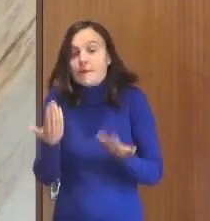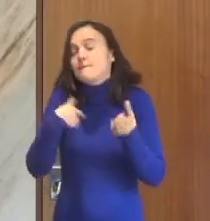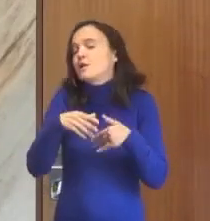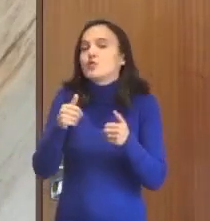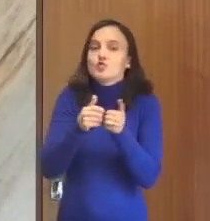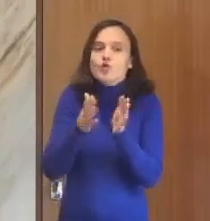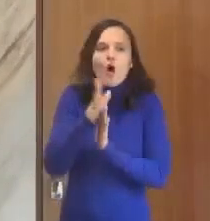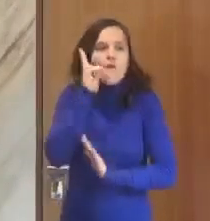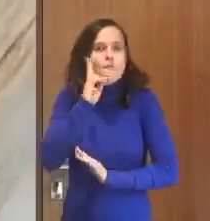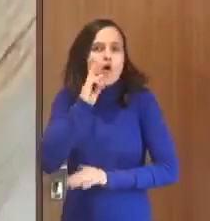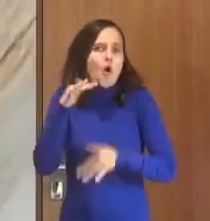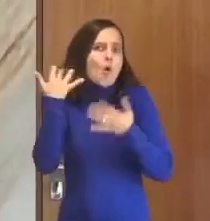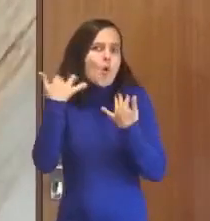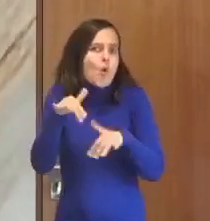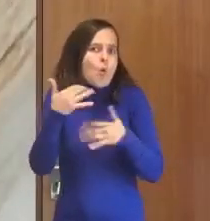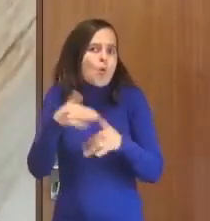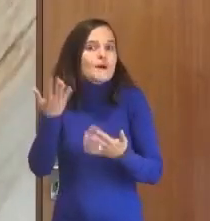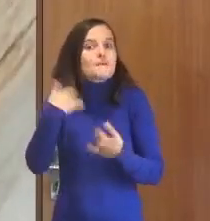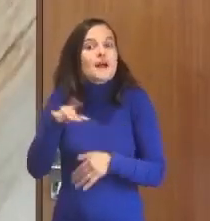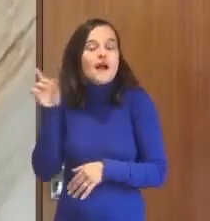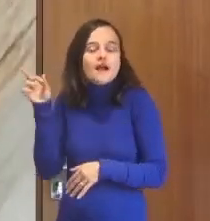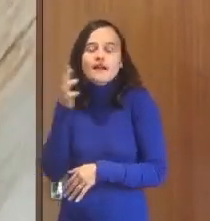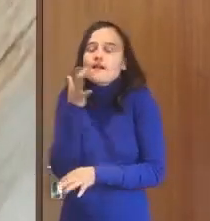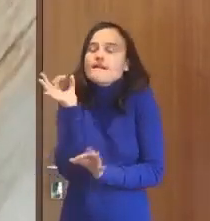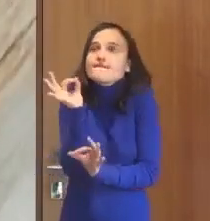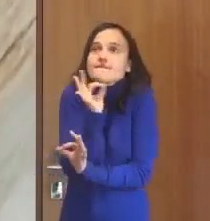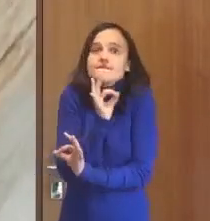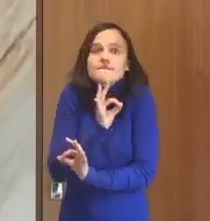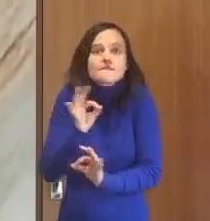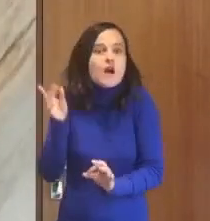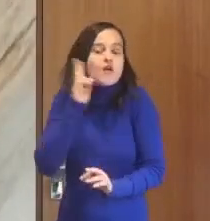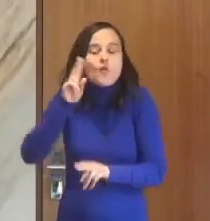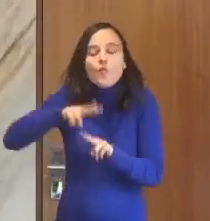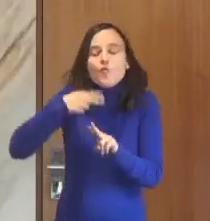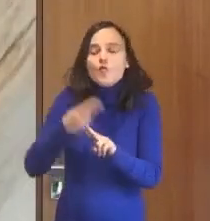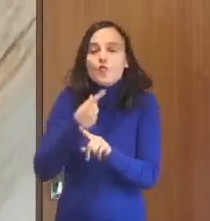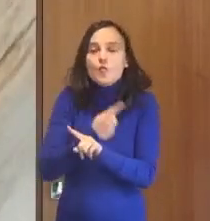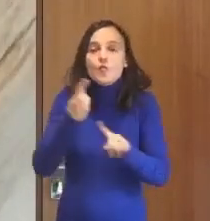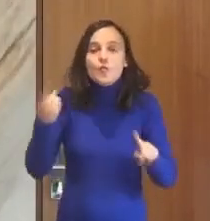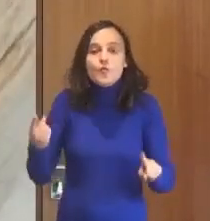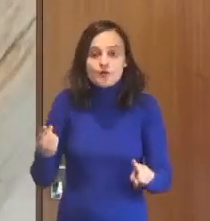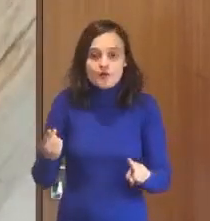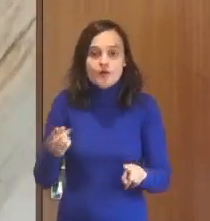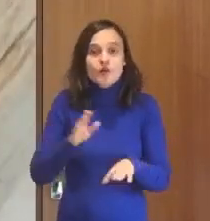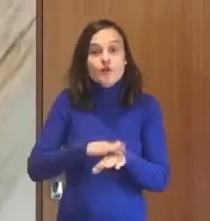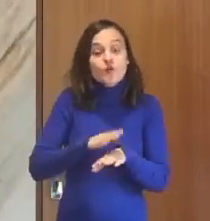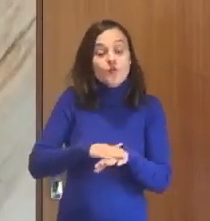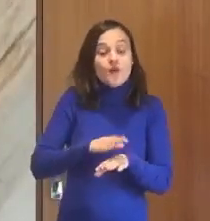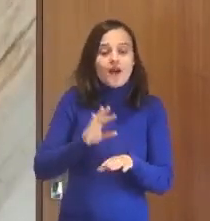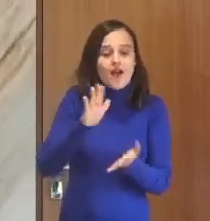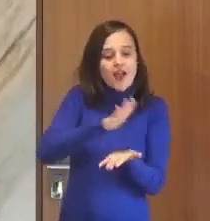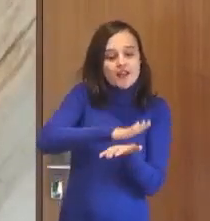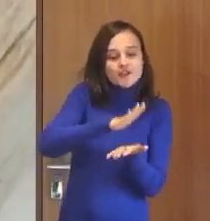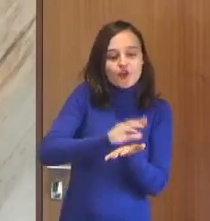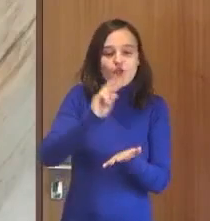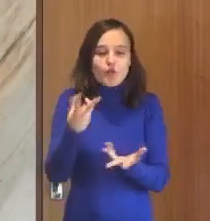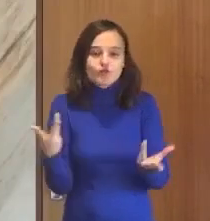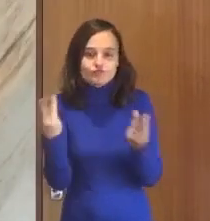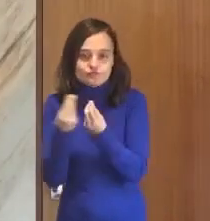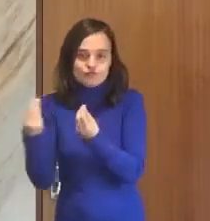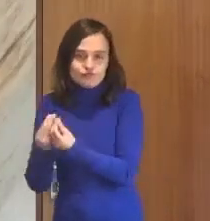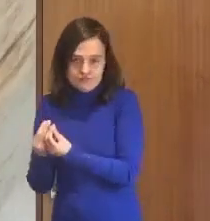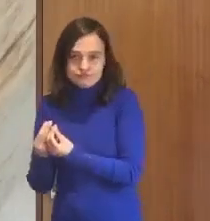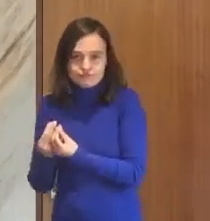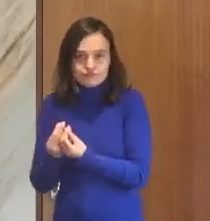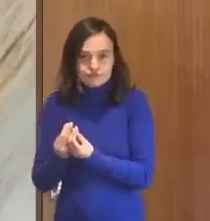valiosas, sendo que esta é extraordinariamente valiosa porque é uma amálgama de duas edições, da primeira de